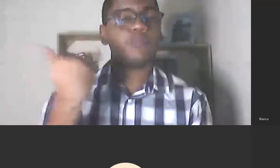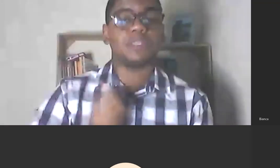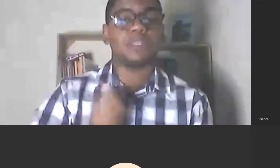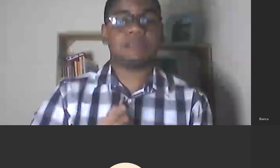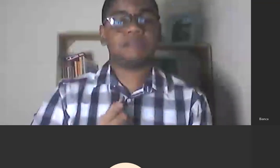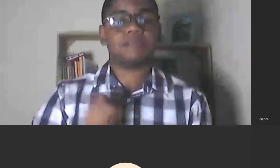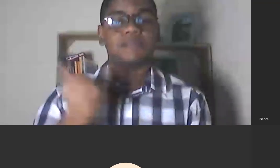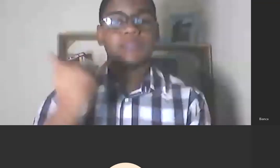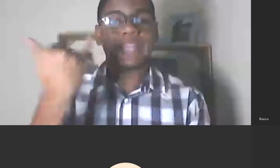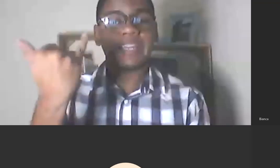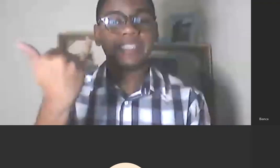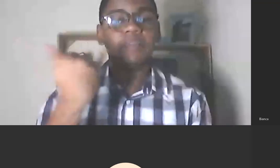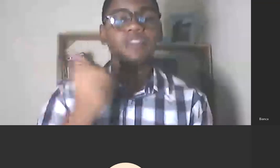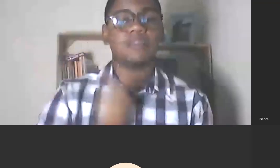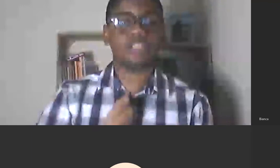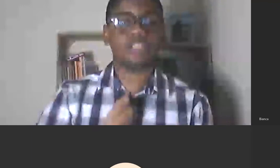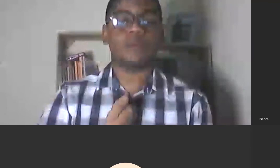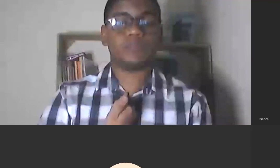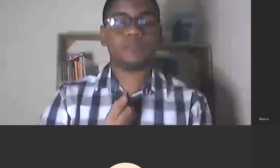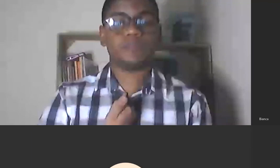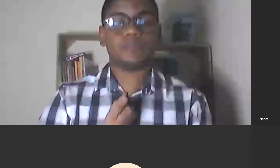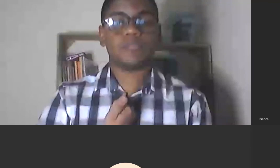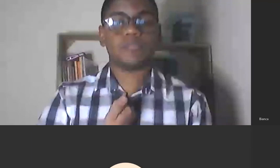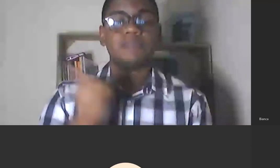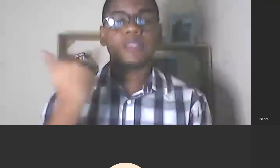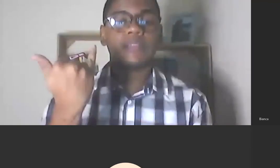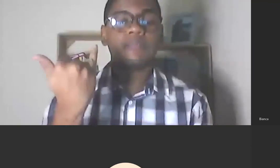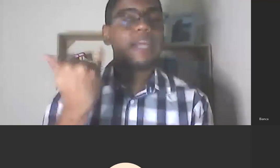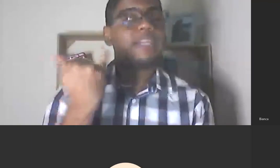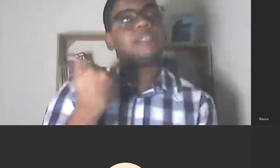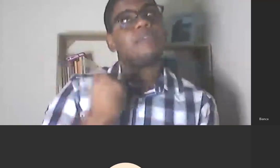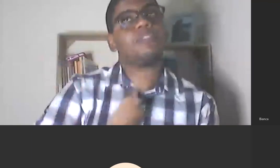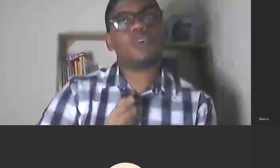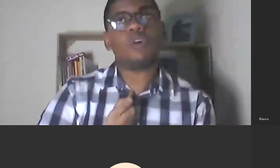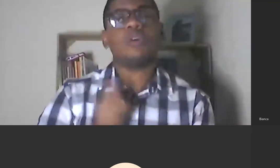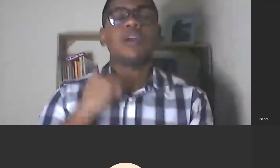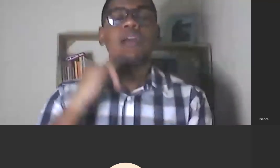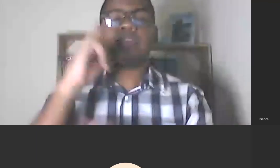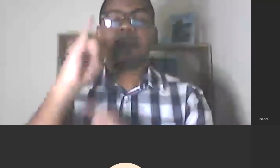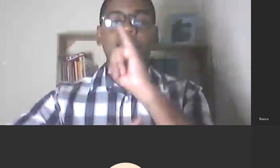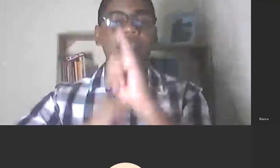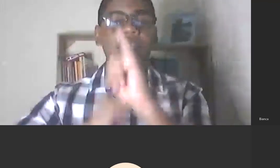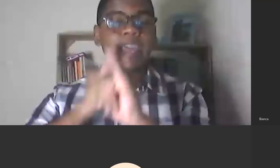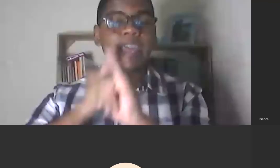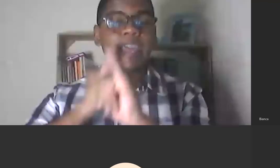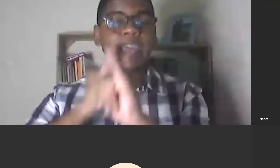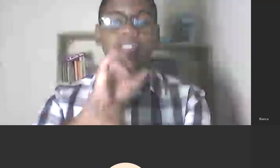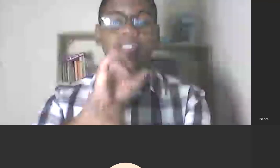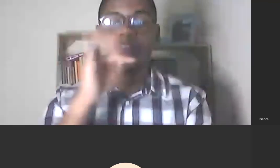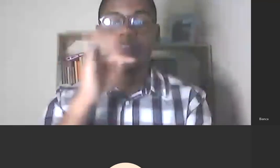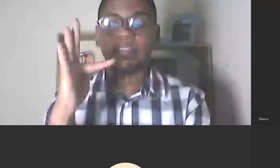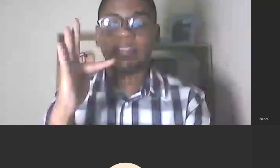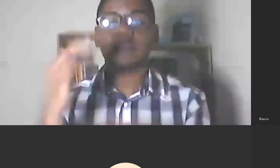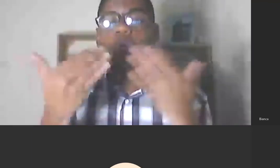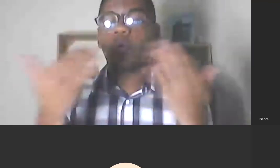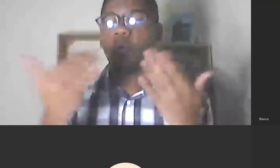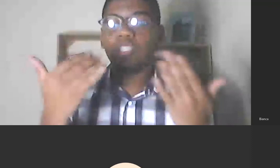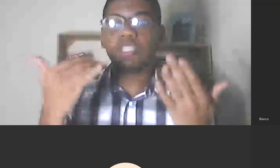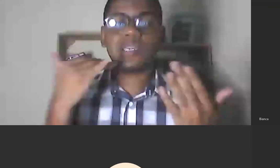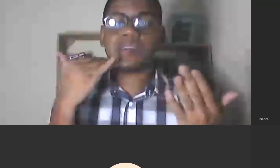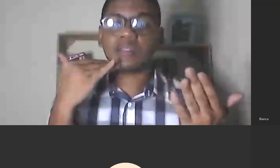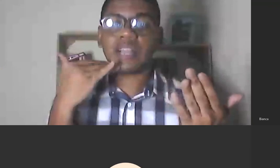avisando de alguma coisa. Larissa está me avisando de algo, tá? Então, Larissa me avisou que a internet em São